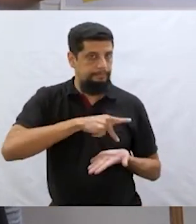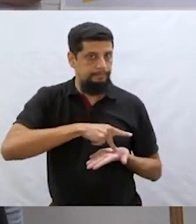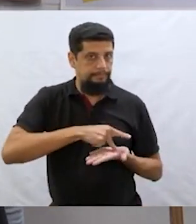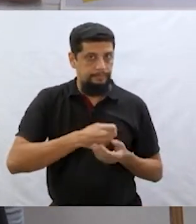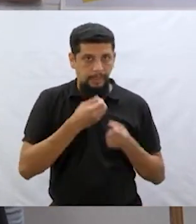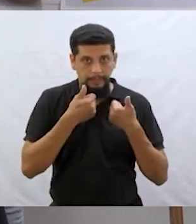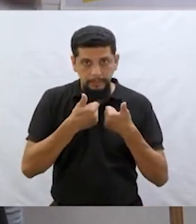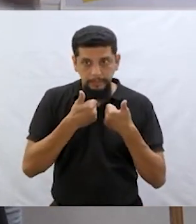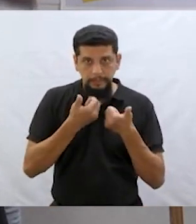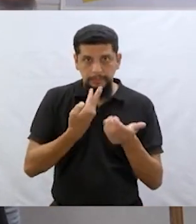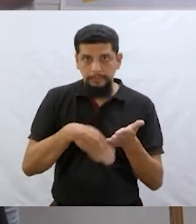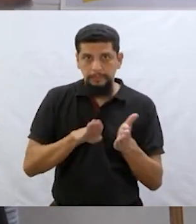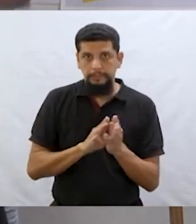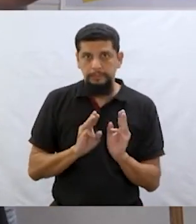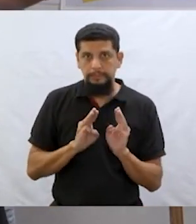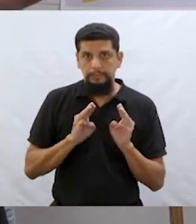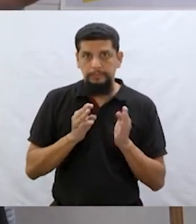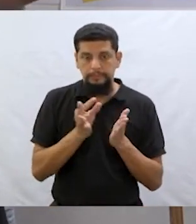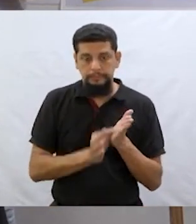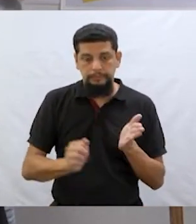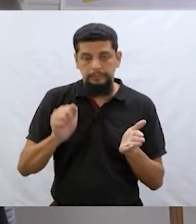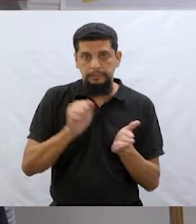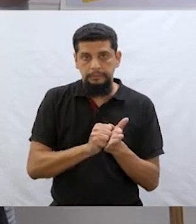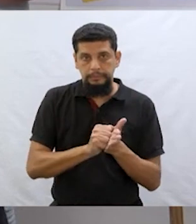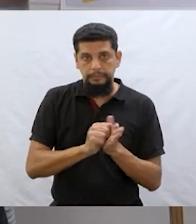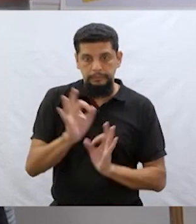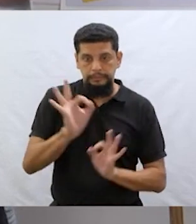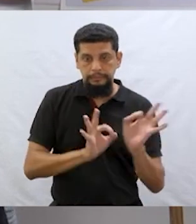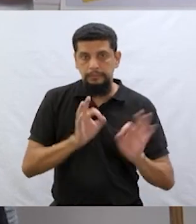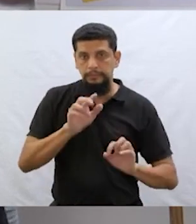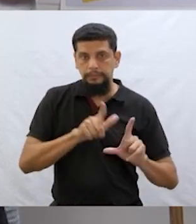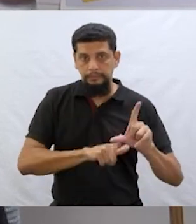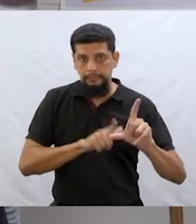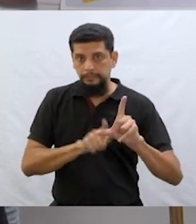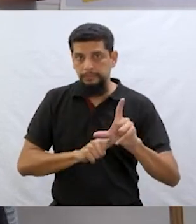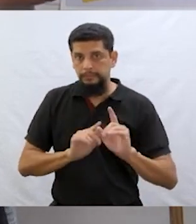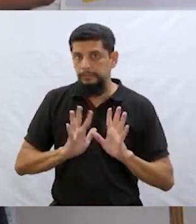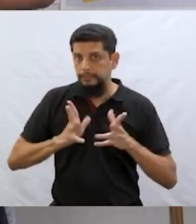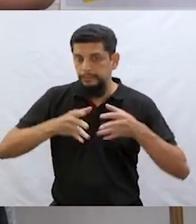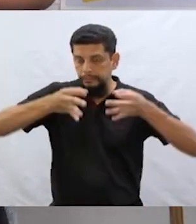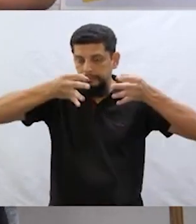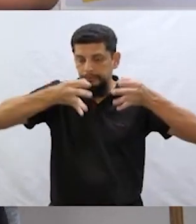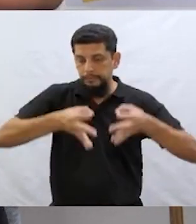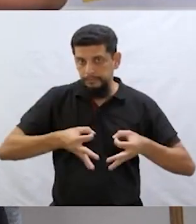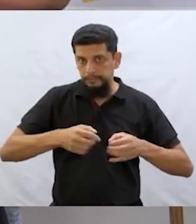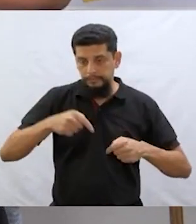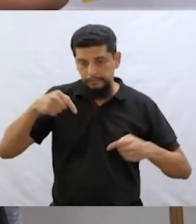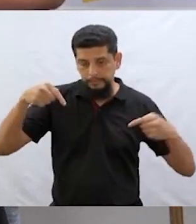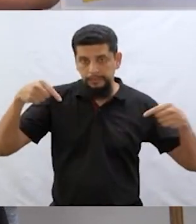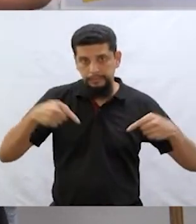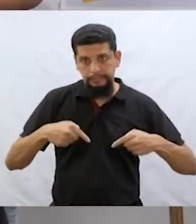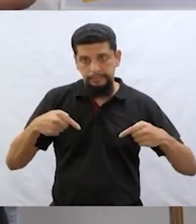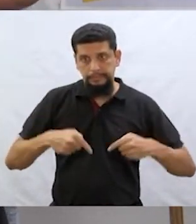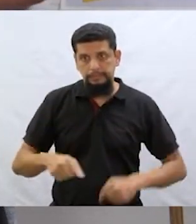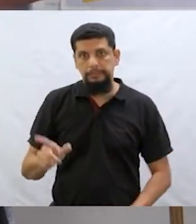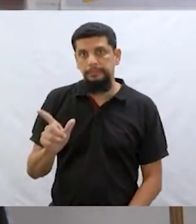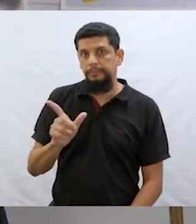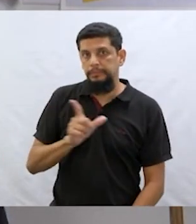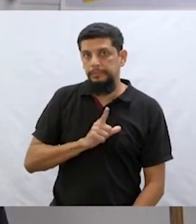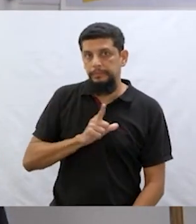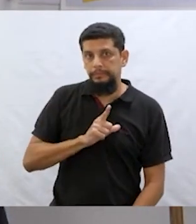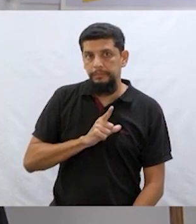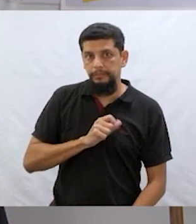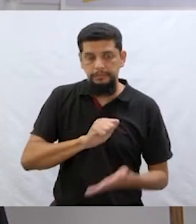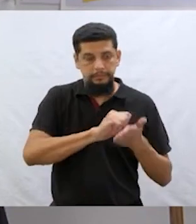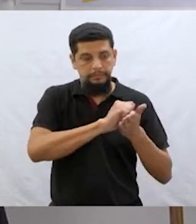Isso mesmo. Bom, então terminamos o nosso registro e separamos as letras. Tudo certo por aqui? Temos